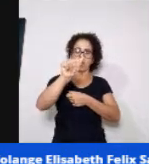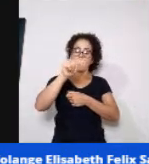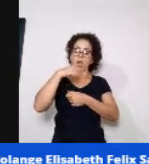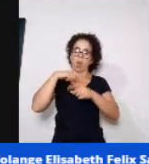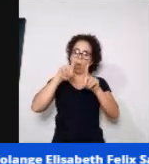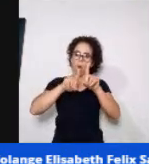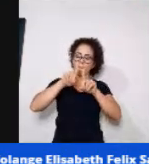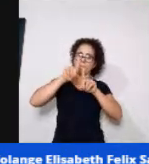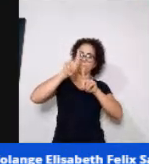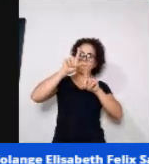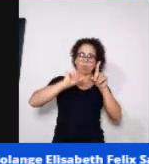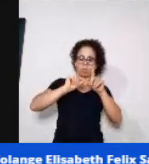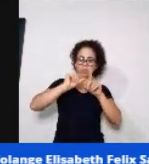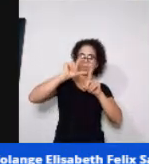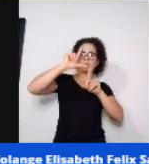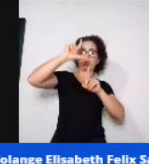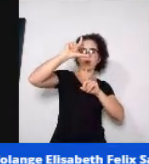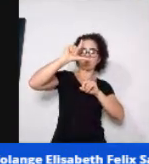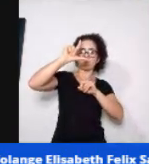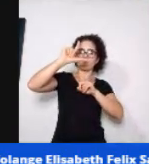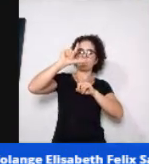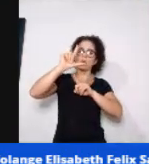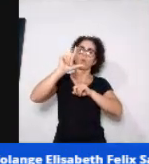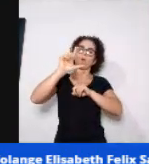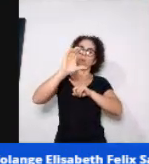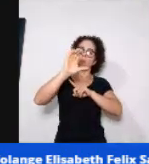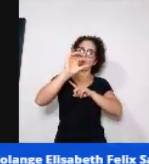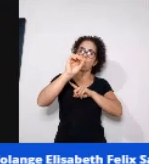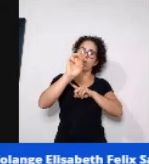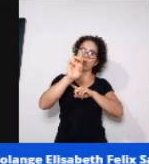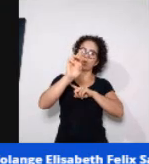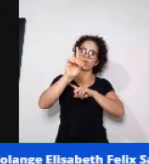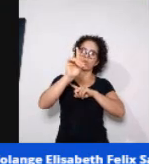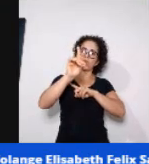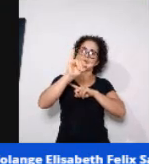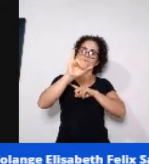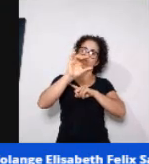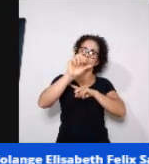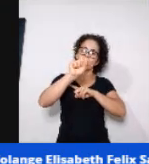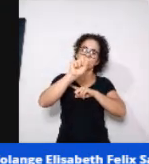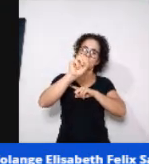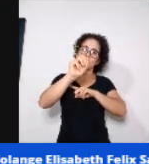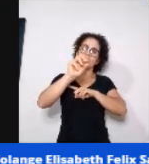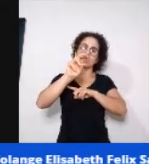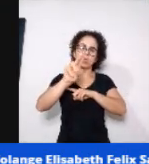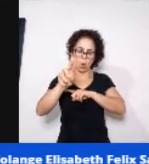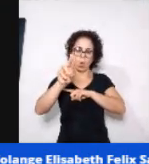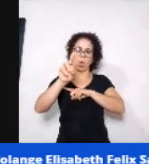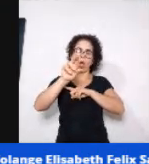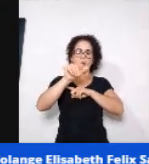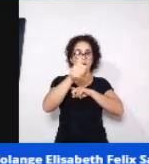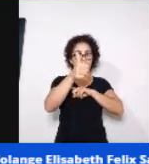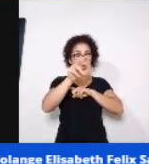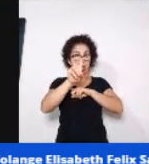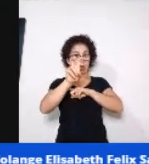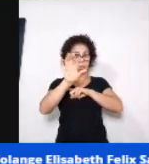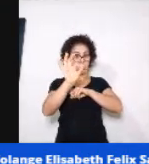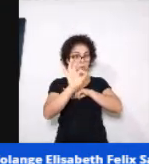como estresse, cortisol, em 15%. Só de eu adotar essa posição e do meu corpo sentir